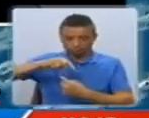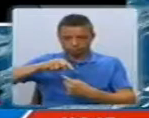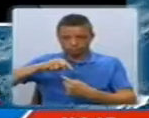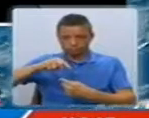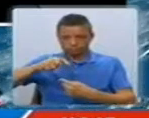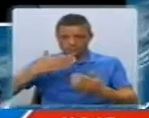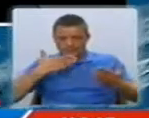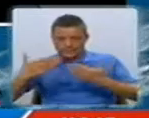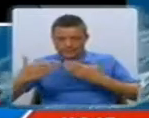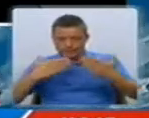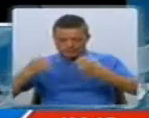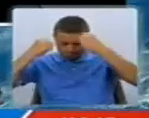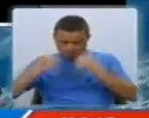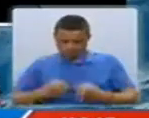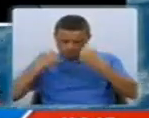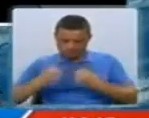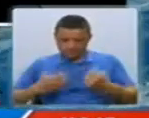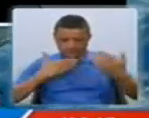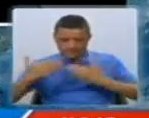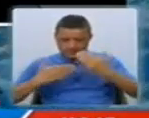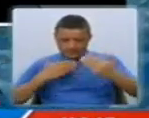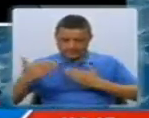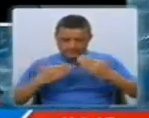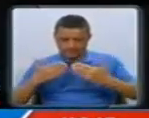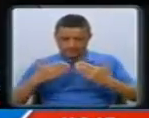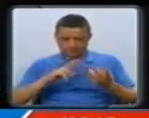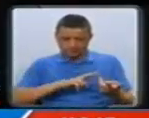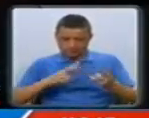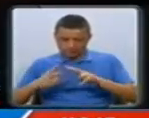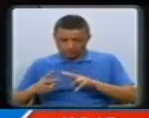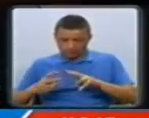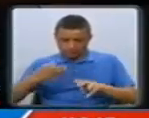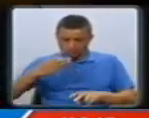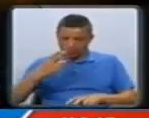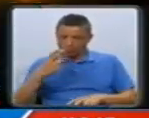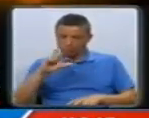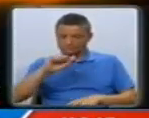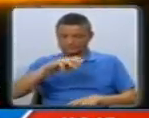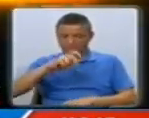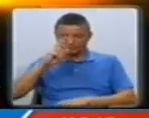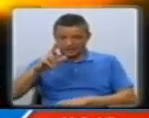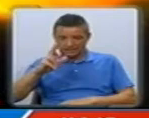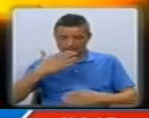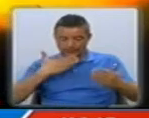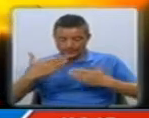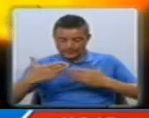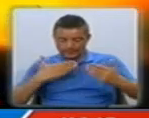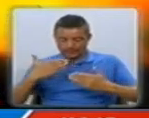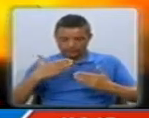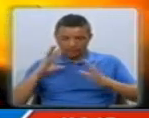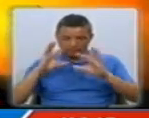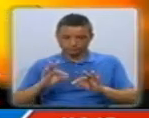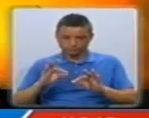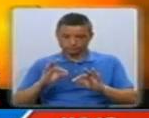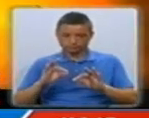um vento extremamente forte. E quando esta matéria transfere para o pulsar, tem que combater com este vento. E uma